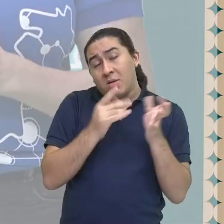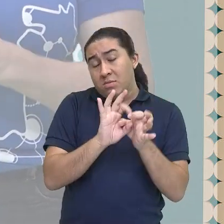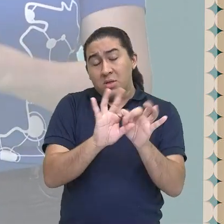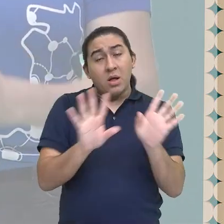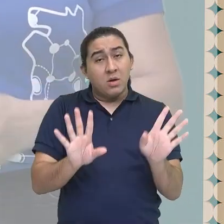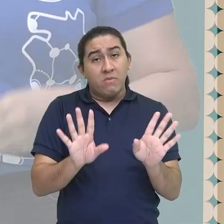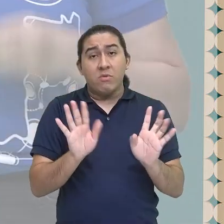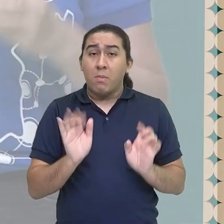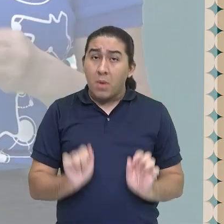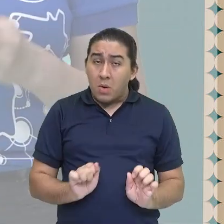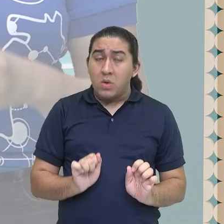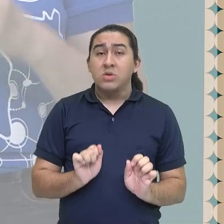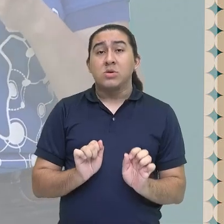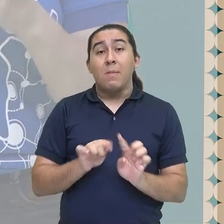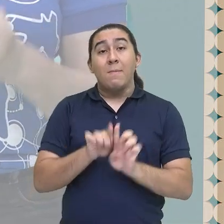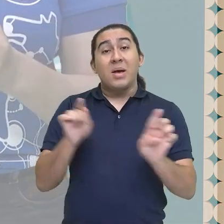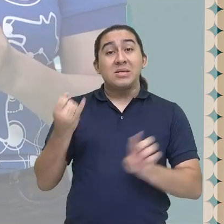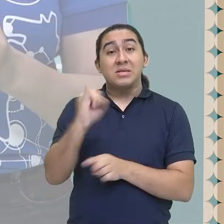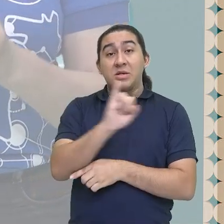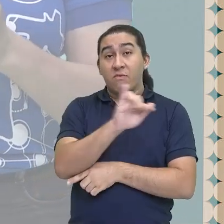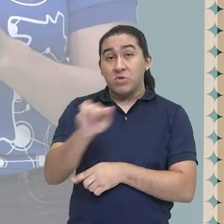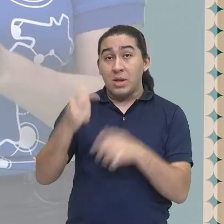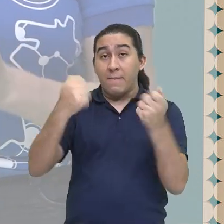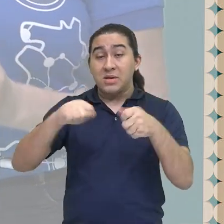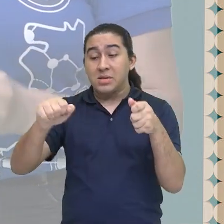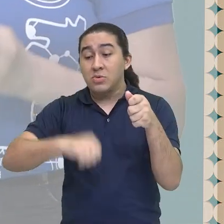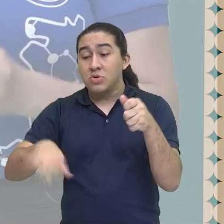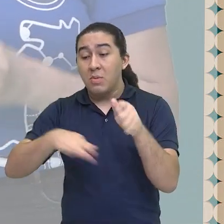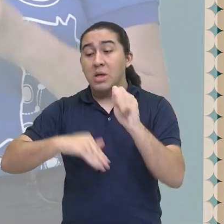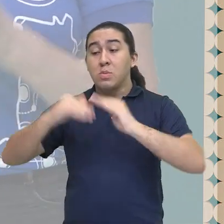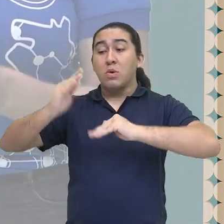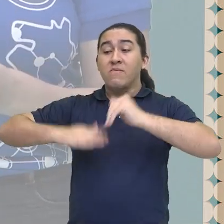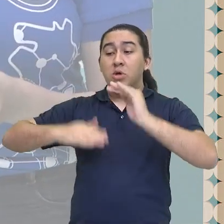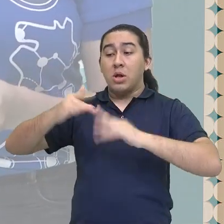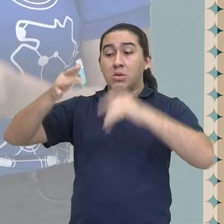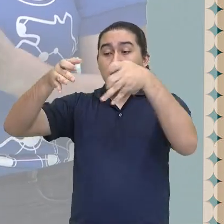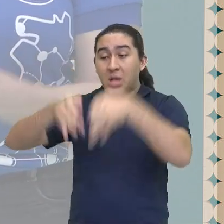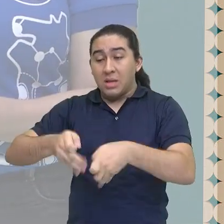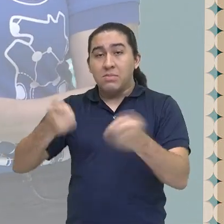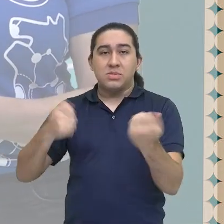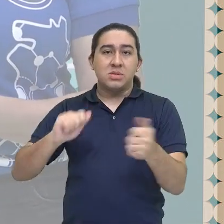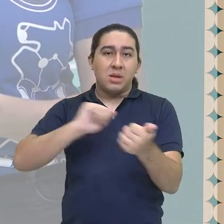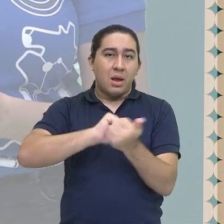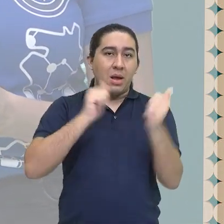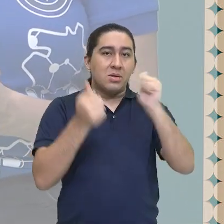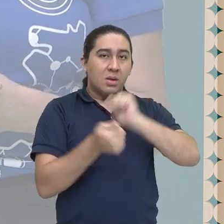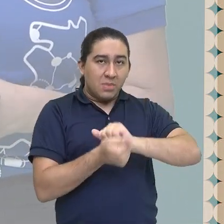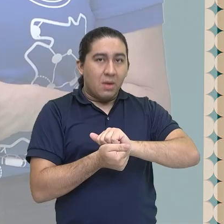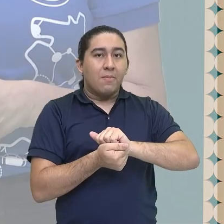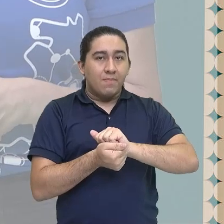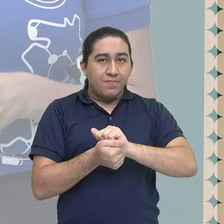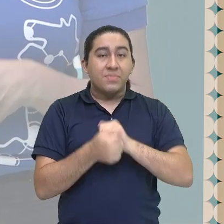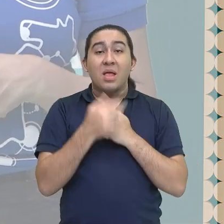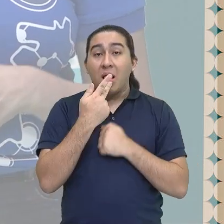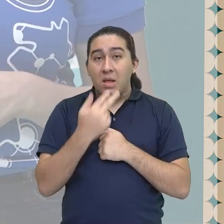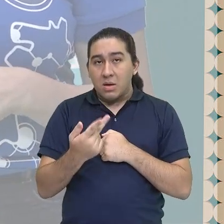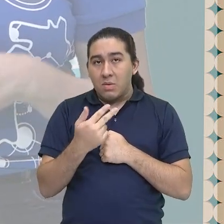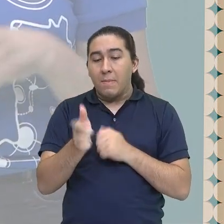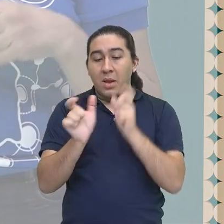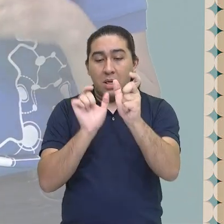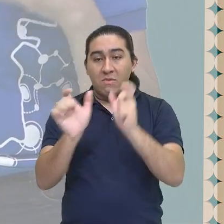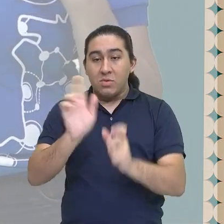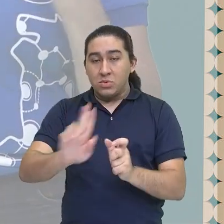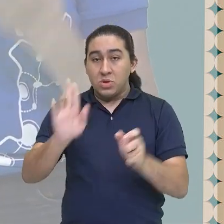problema. Mas, na hora que você precisar, você vai ter que adequar este momento.